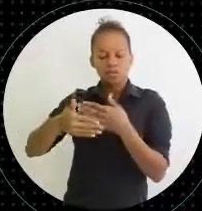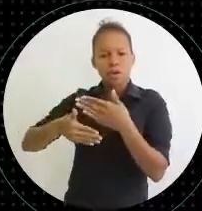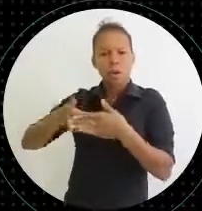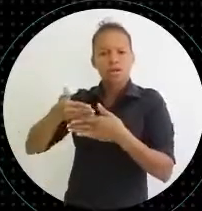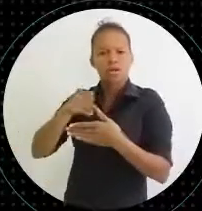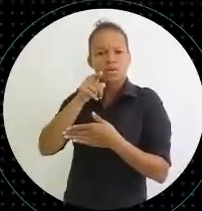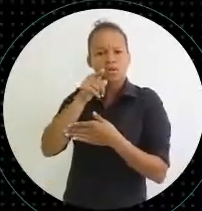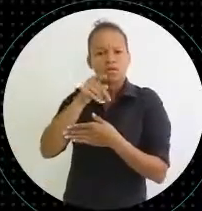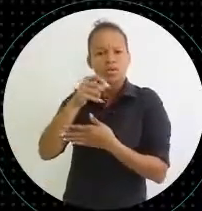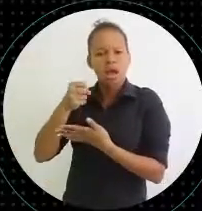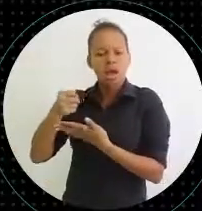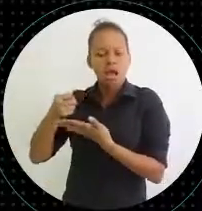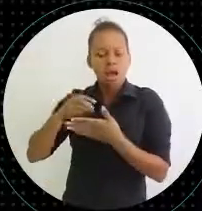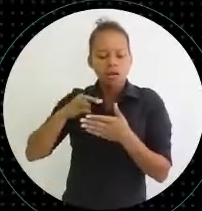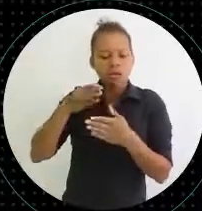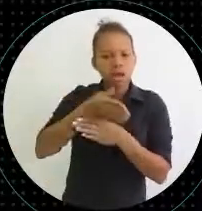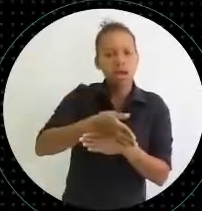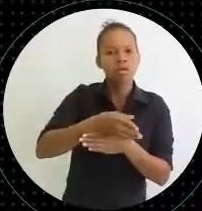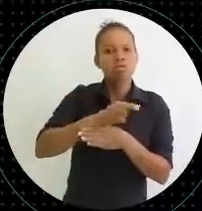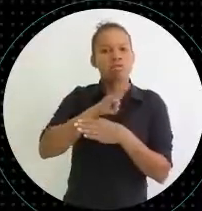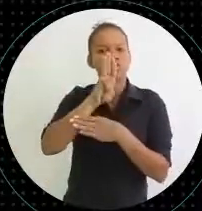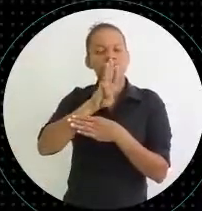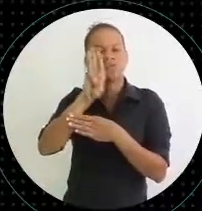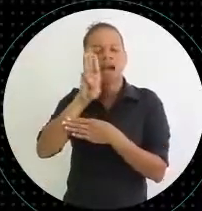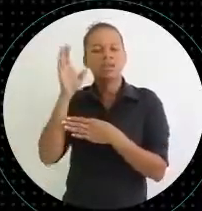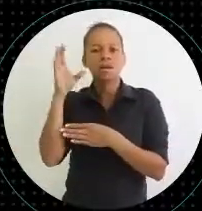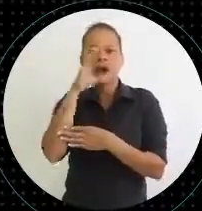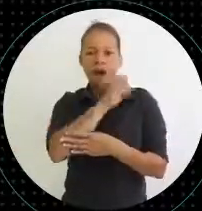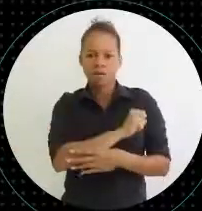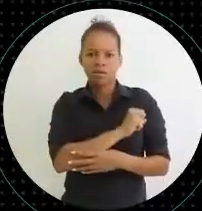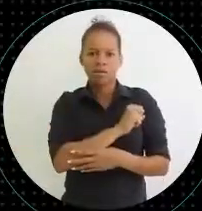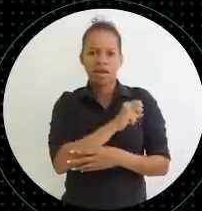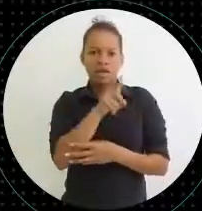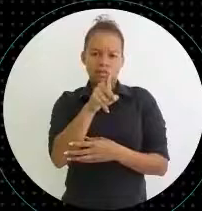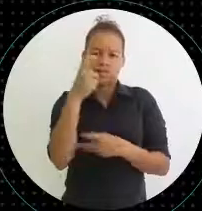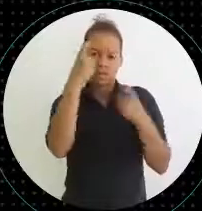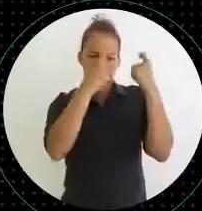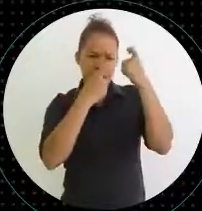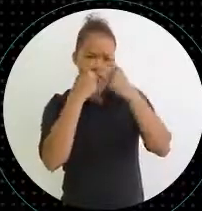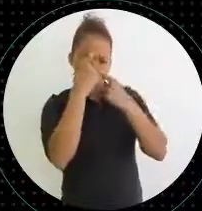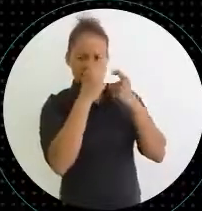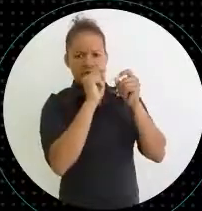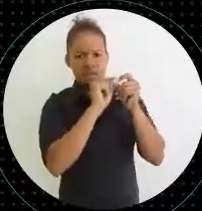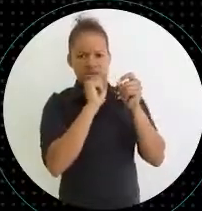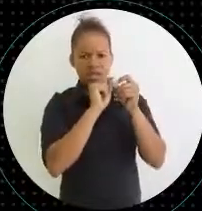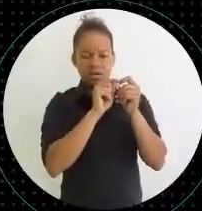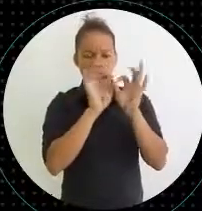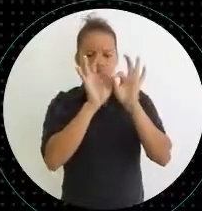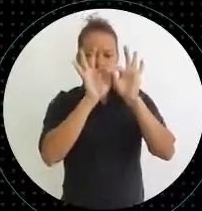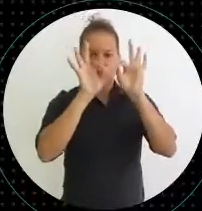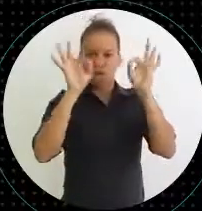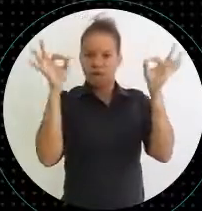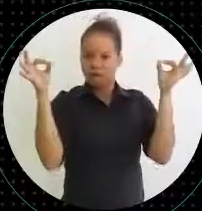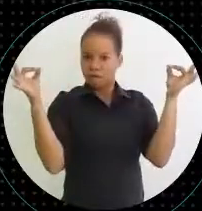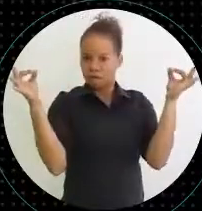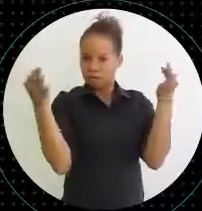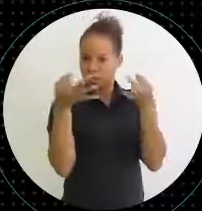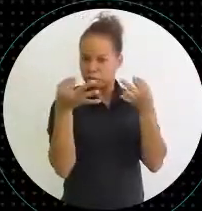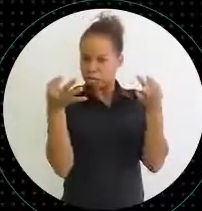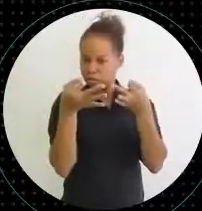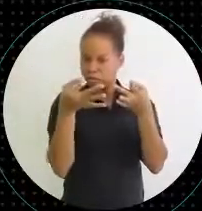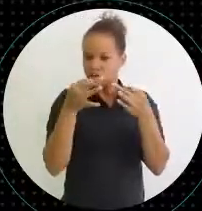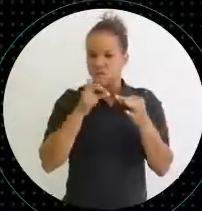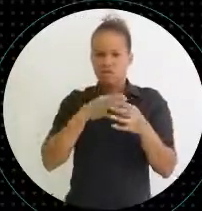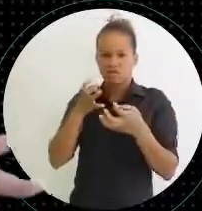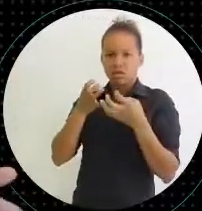processo é para que você entregue um site de forma mais rápida. Então, assim, você não está preocupado em fazer uma coisa personalizada. Você quer fazer